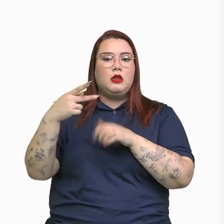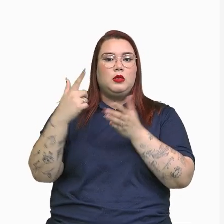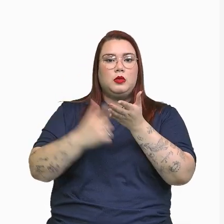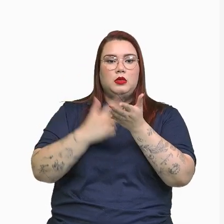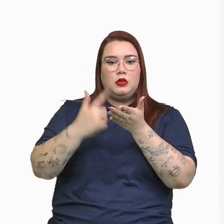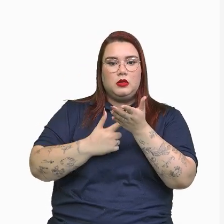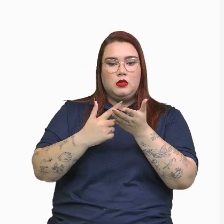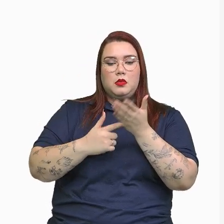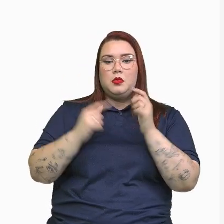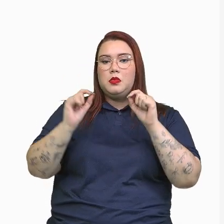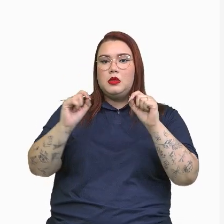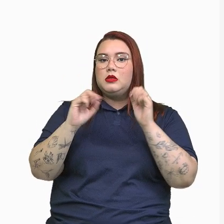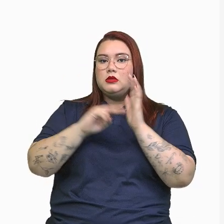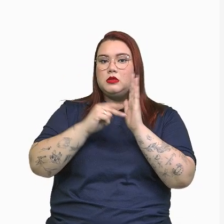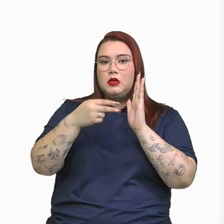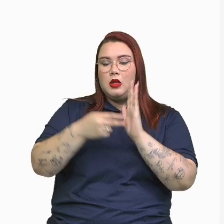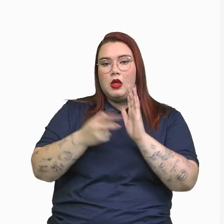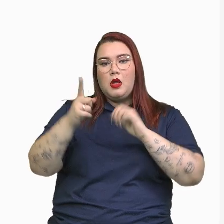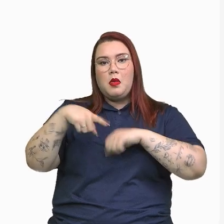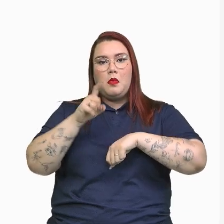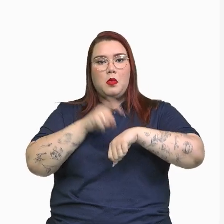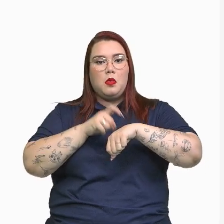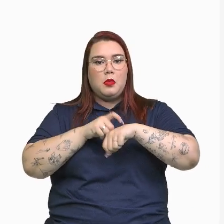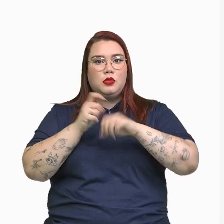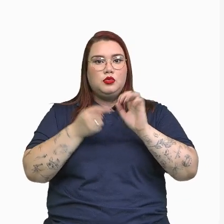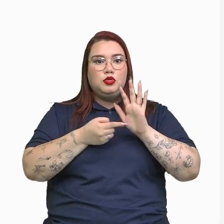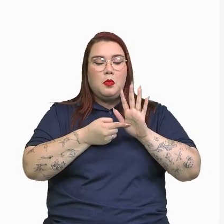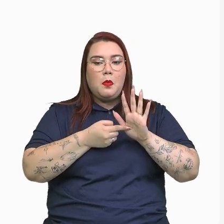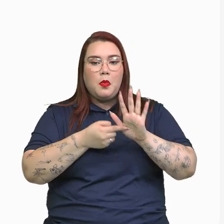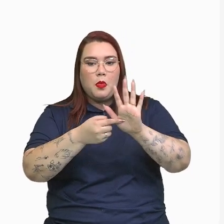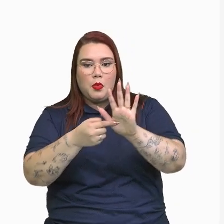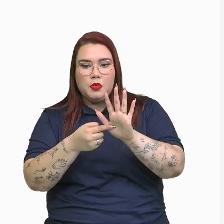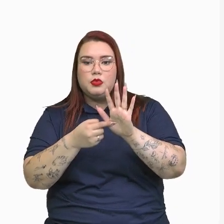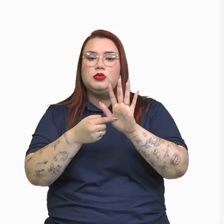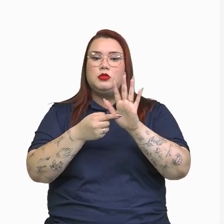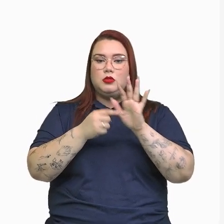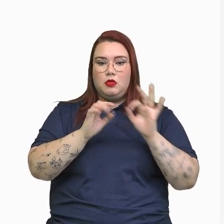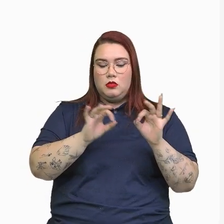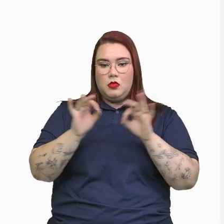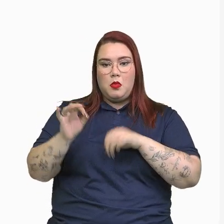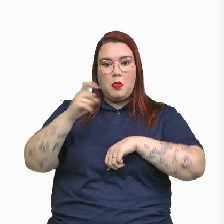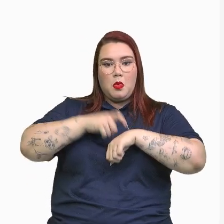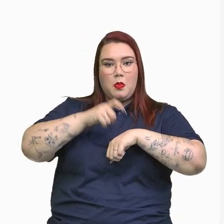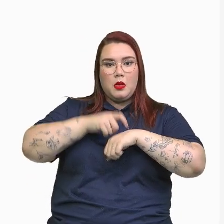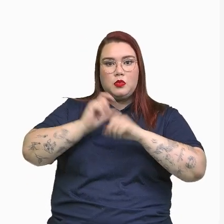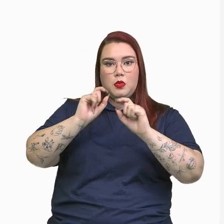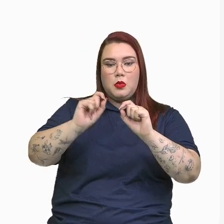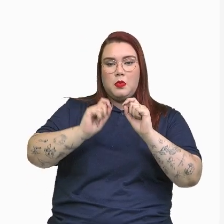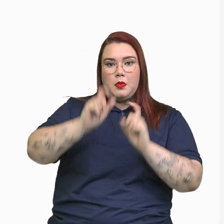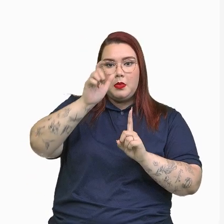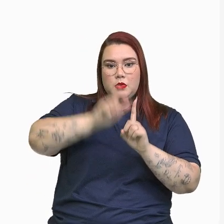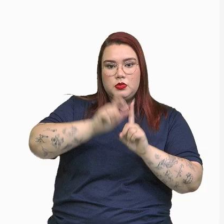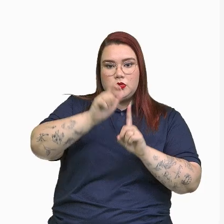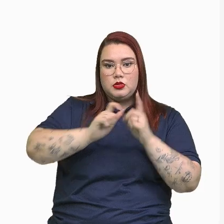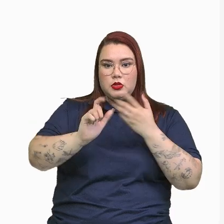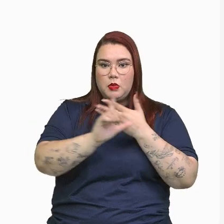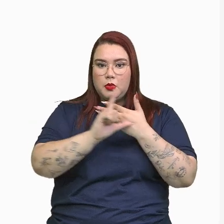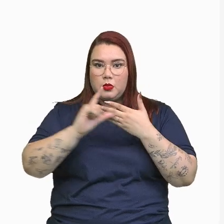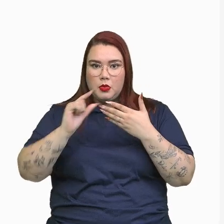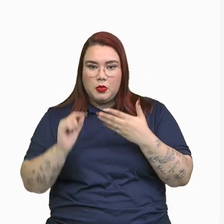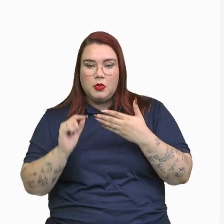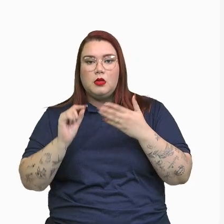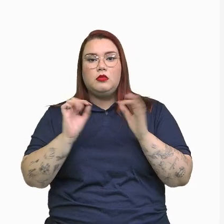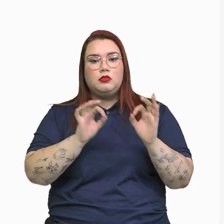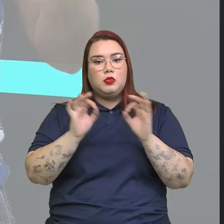é a epifania, gente? É um momento de revelação. É um momento em que os personagens da autora,